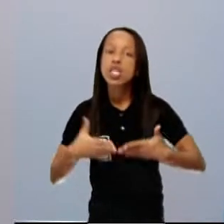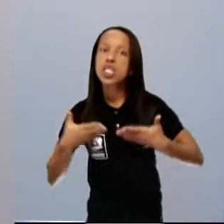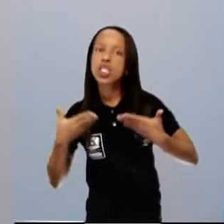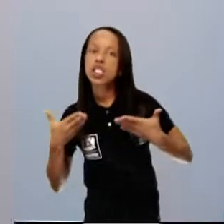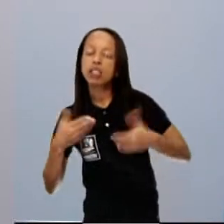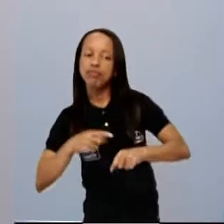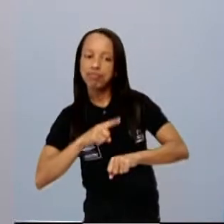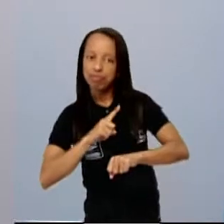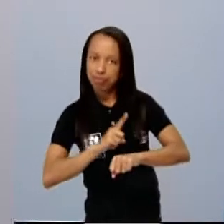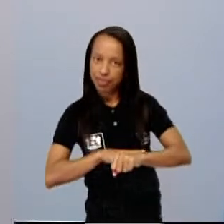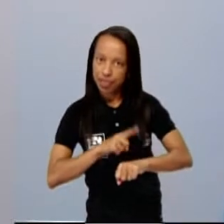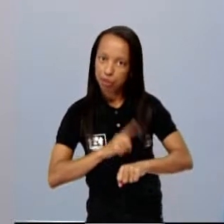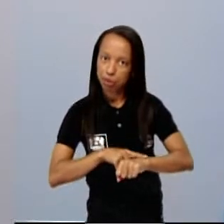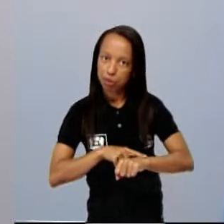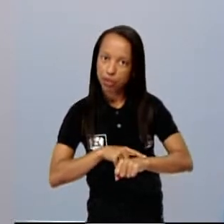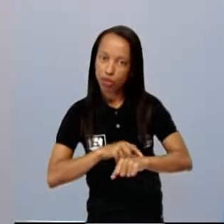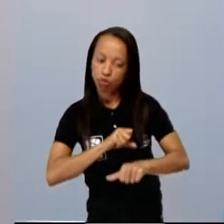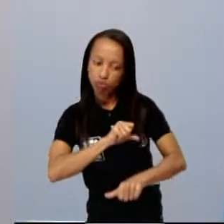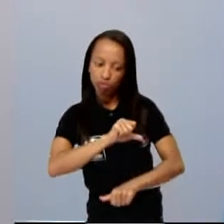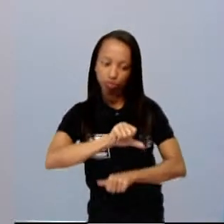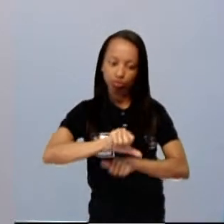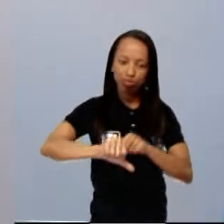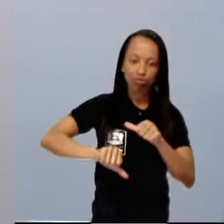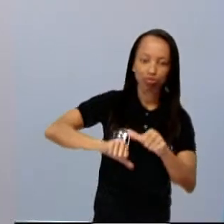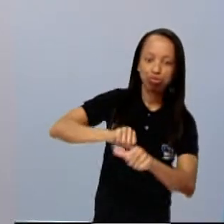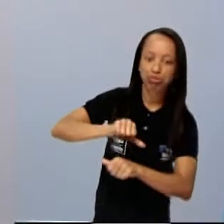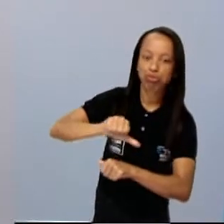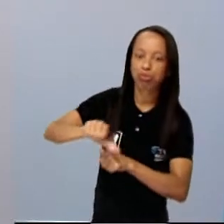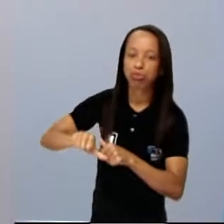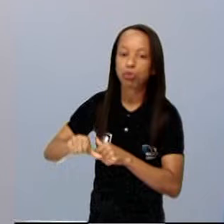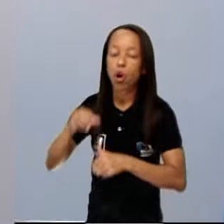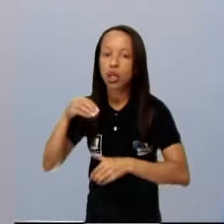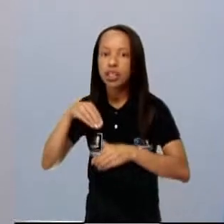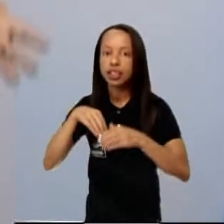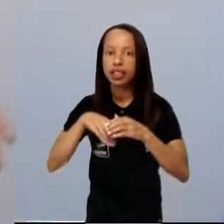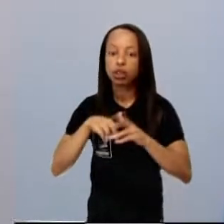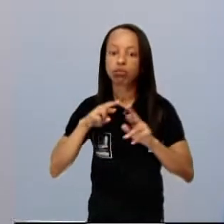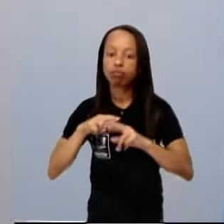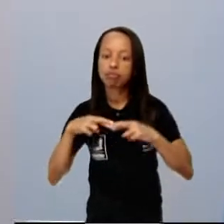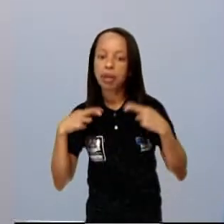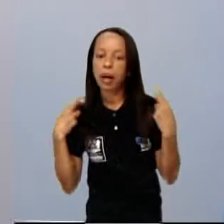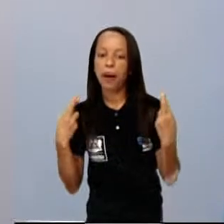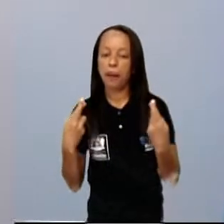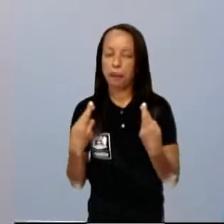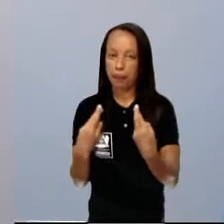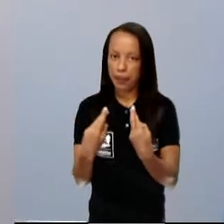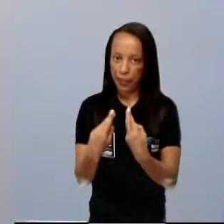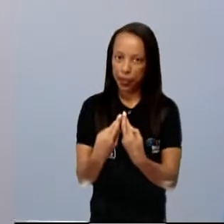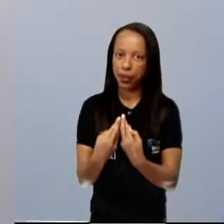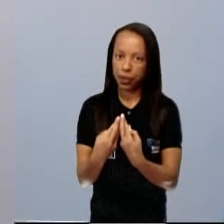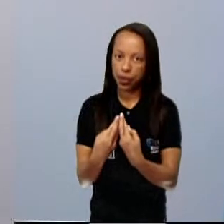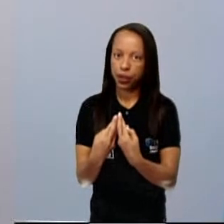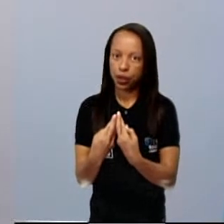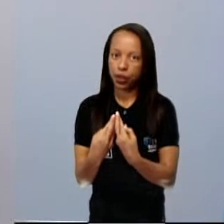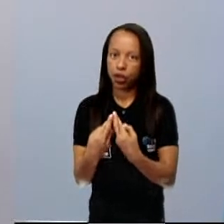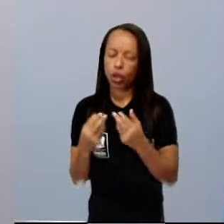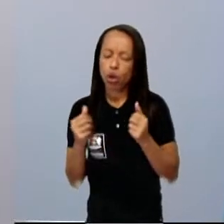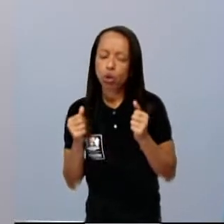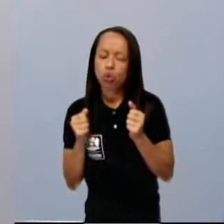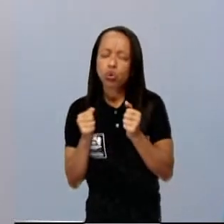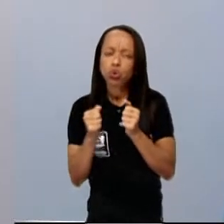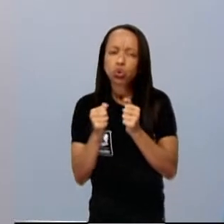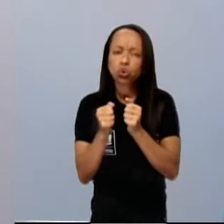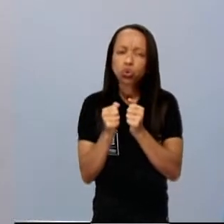mudança dentro da reunião. O rei, ele queria estabelecer, junto com os grupos da alta burguesia, né,